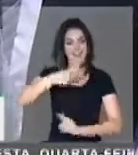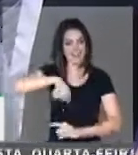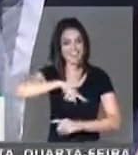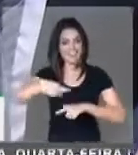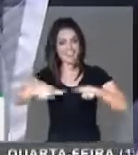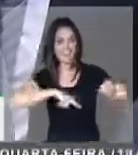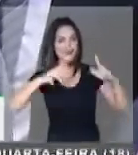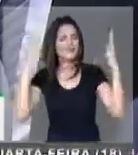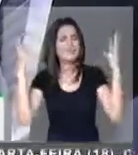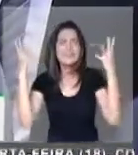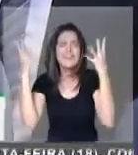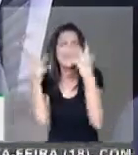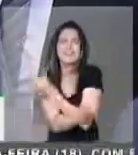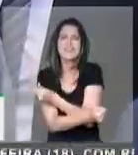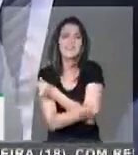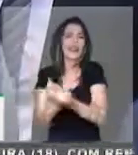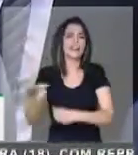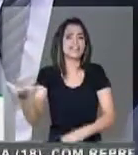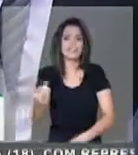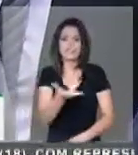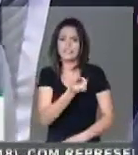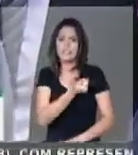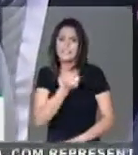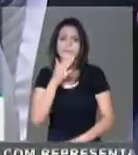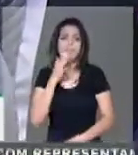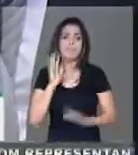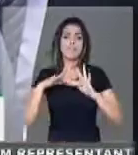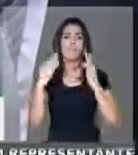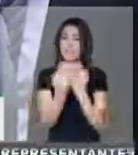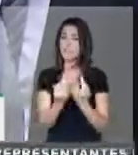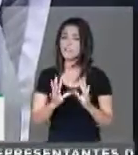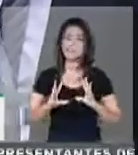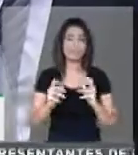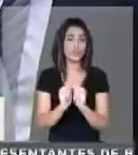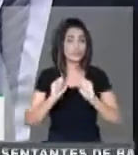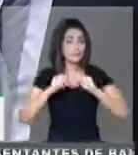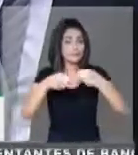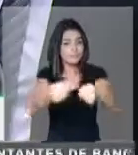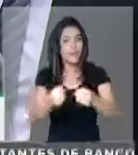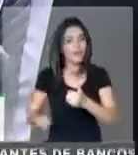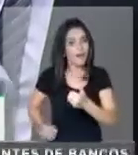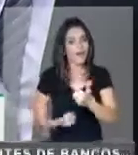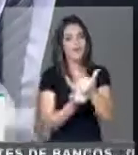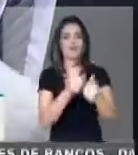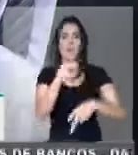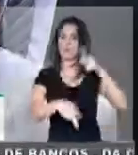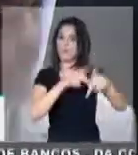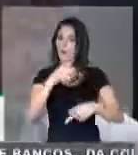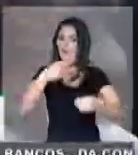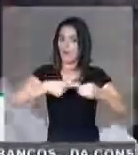trabalho lindo, maravilhoso, em família, para ajudar a família londrinense da região. Como...